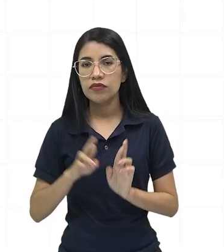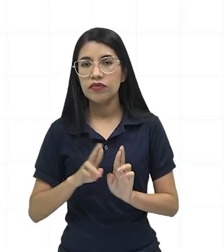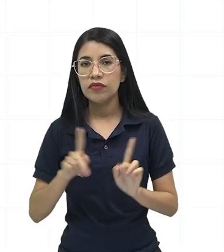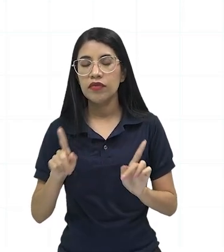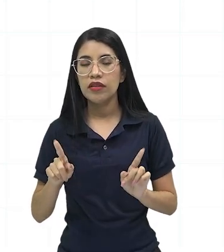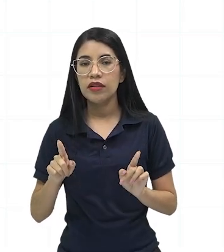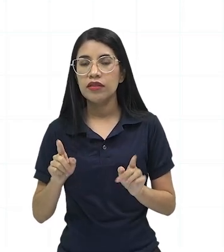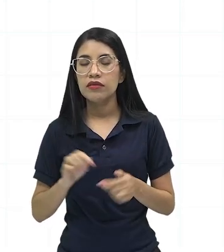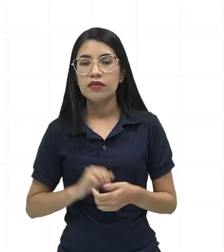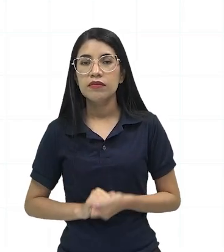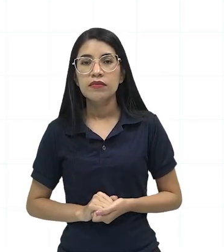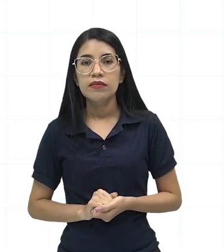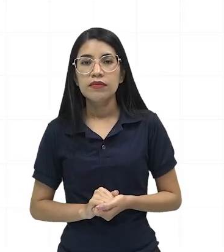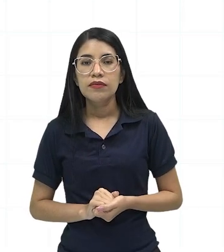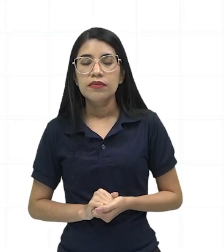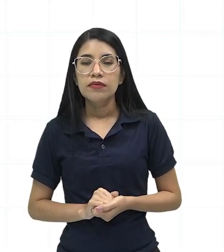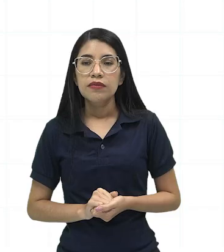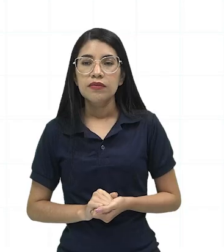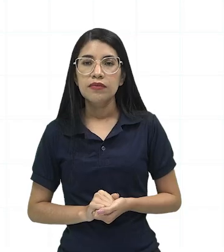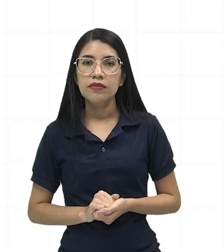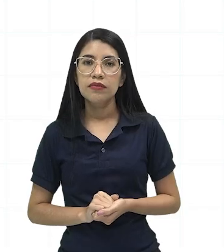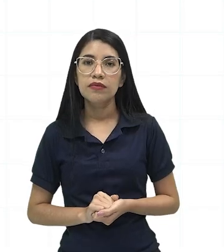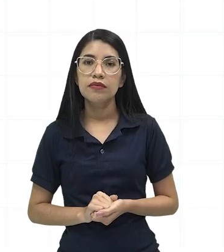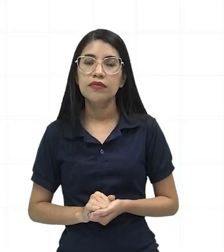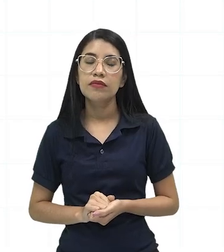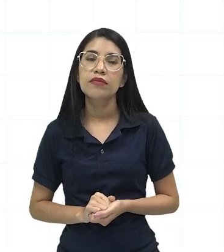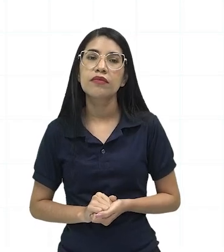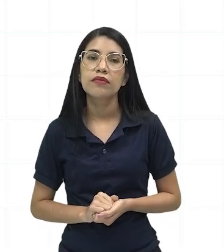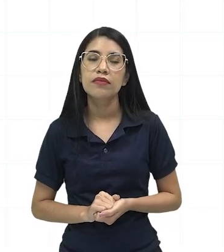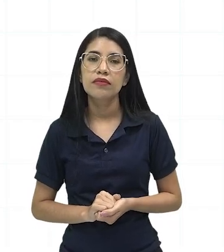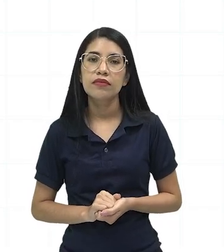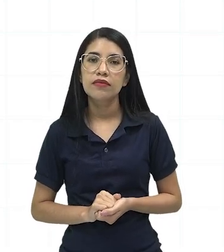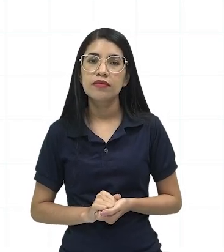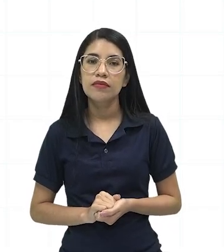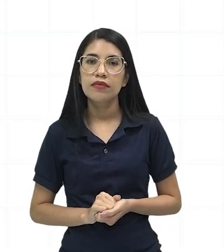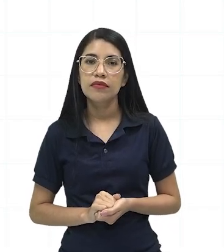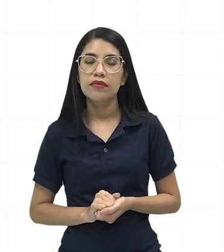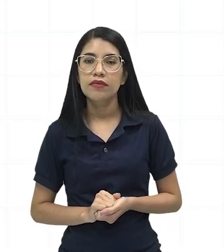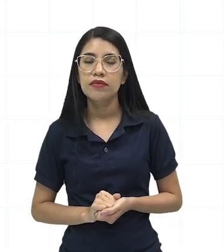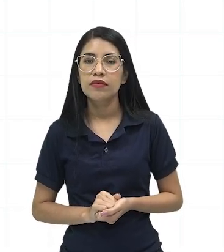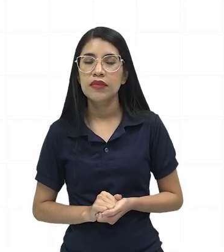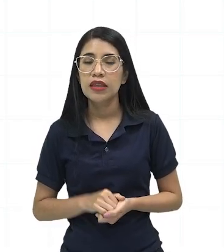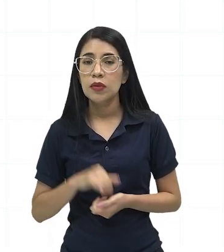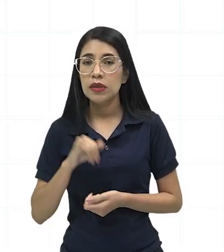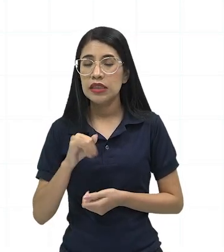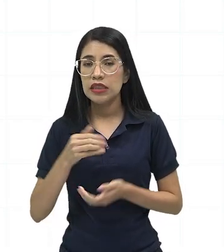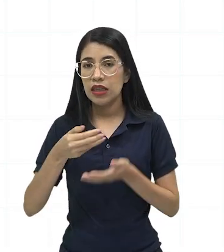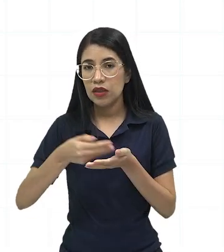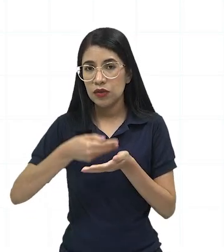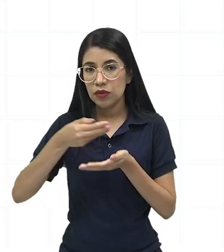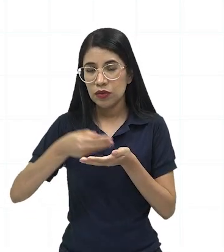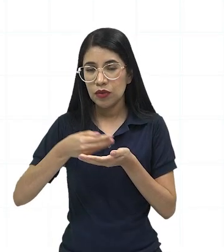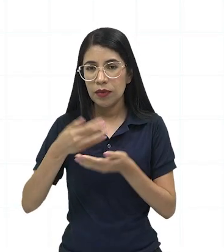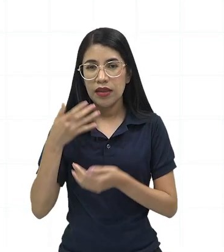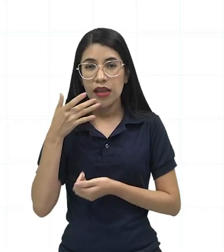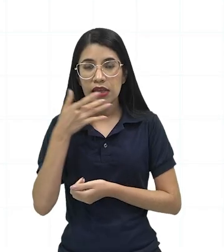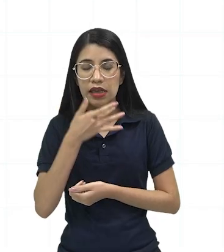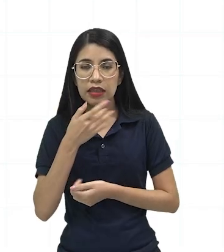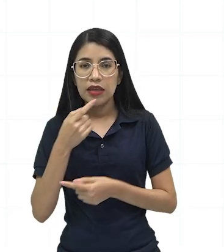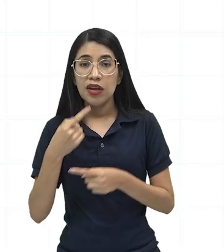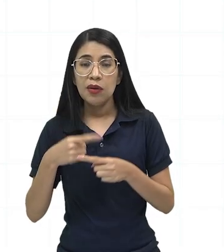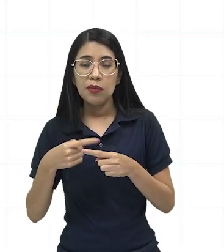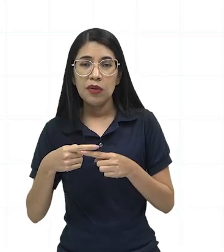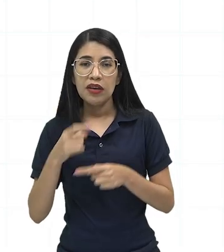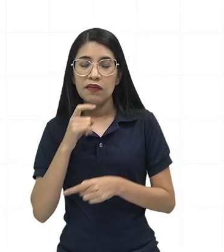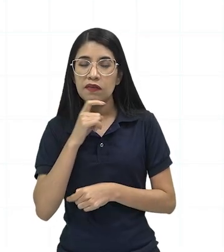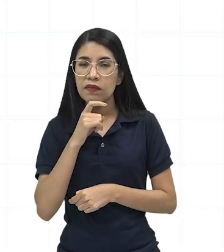completamente fora daquilo que ele está afirmando. Então, se ela está uma delícia, então por que ela está fria e sem tempero? Ou